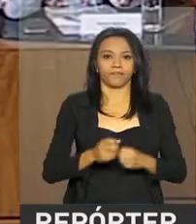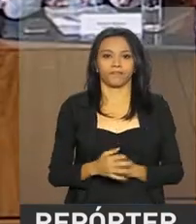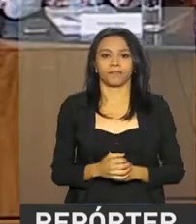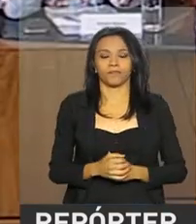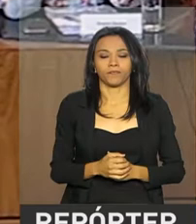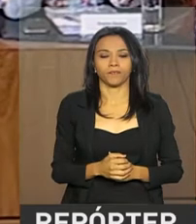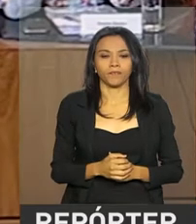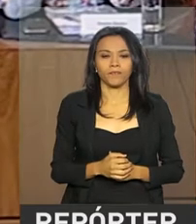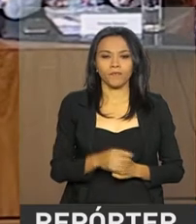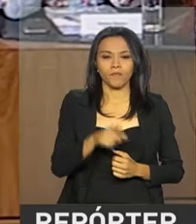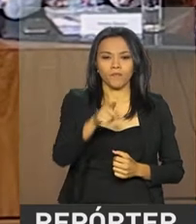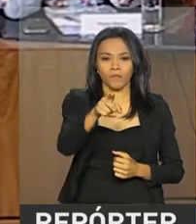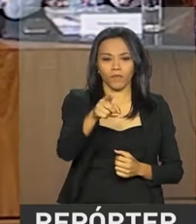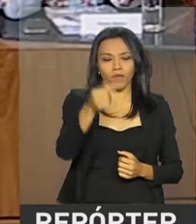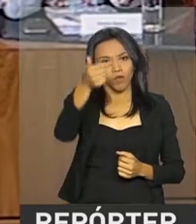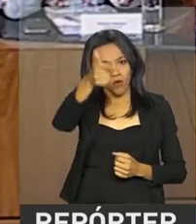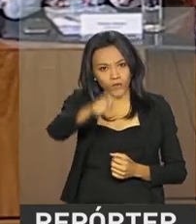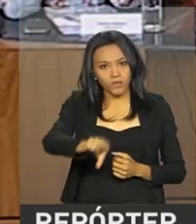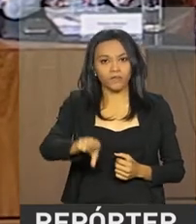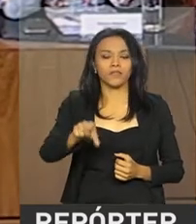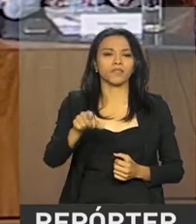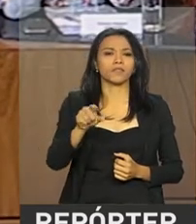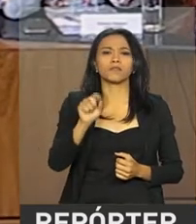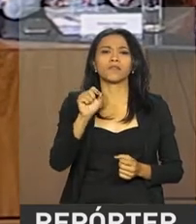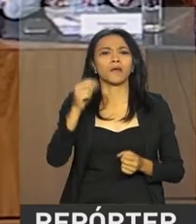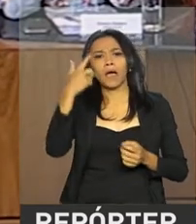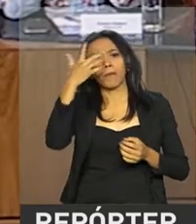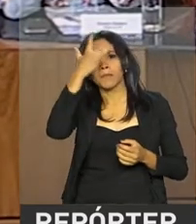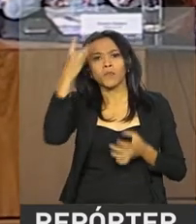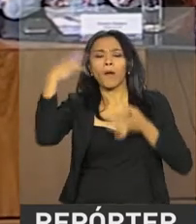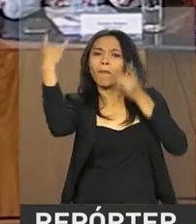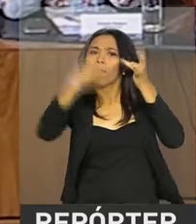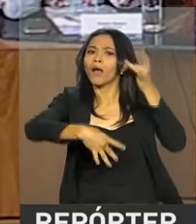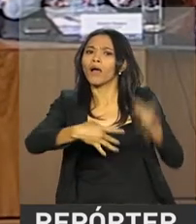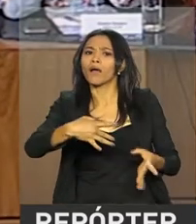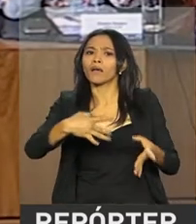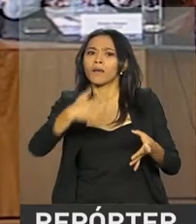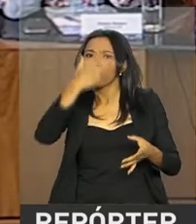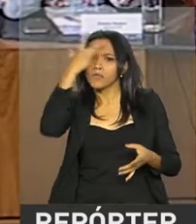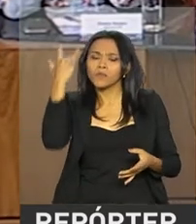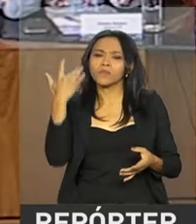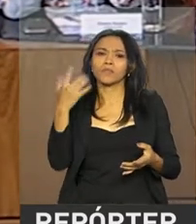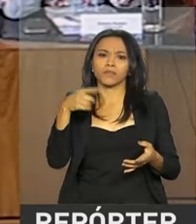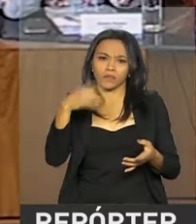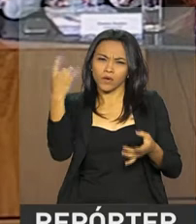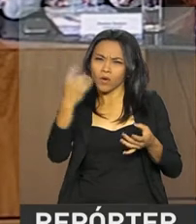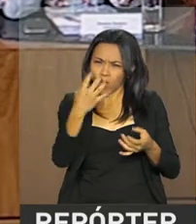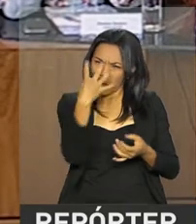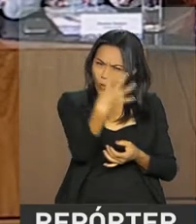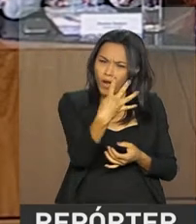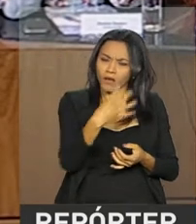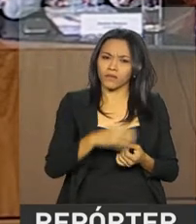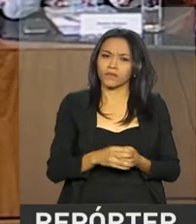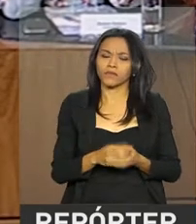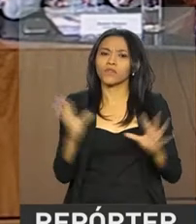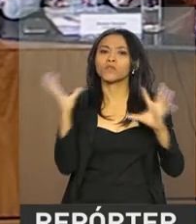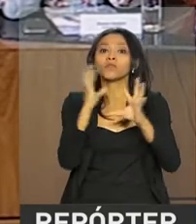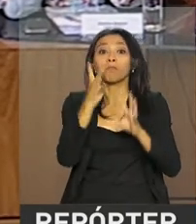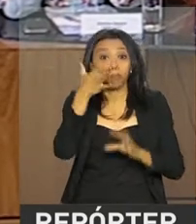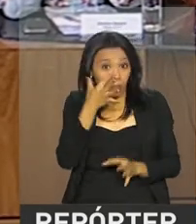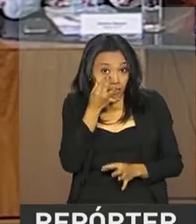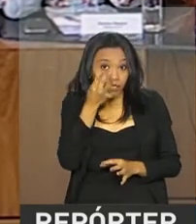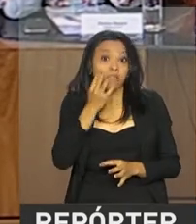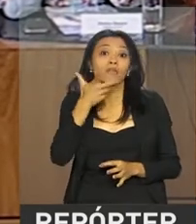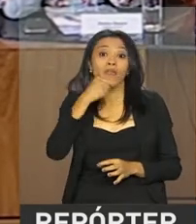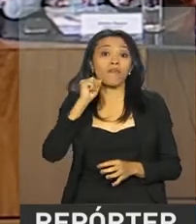Oi, okay. Só para a gente checar novamente a abstenção. Total de ausência, a gente pode considerar esse número 4 milhões, ou total de presentes. Quem